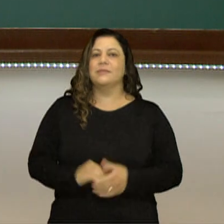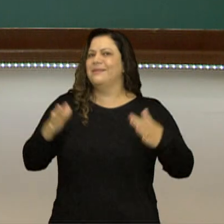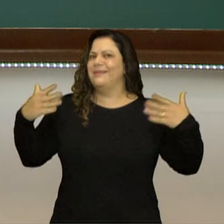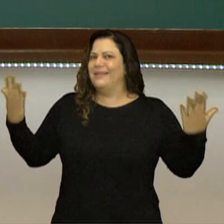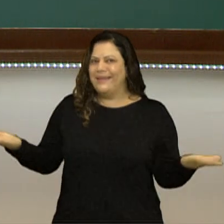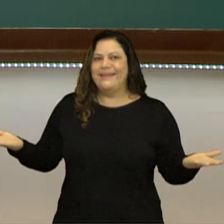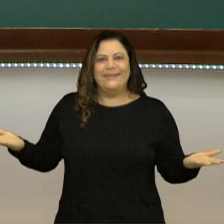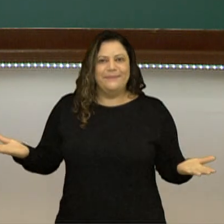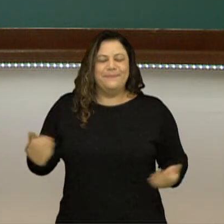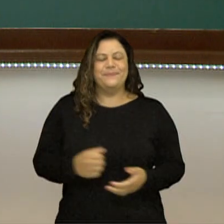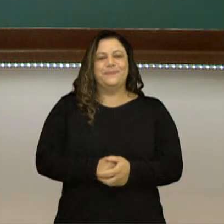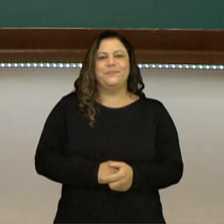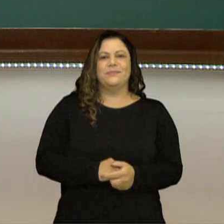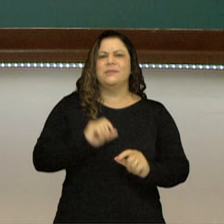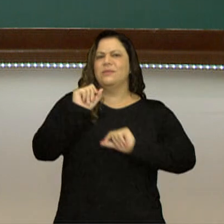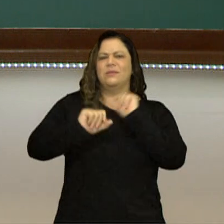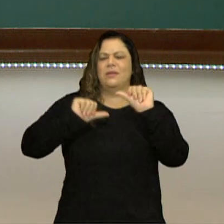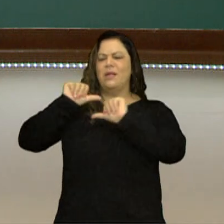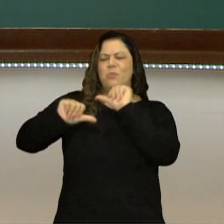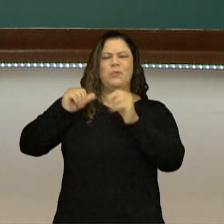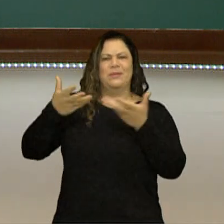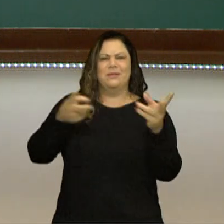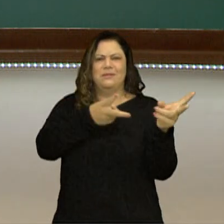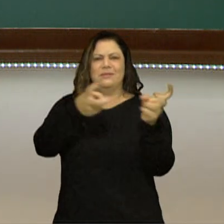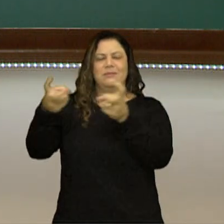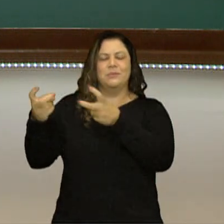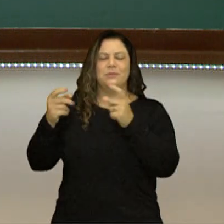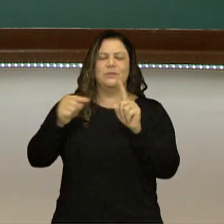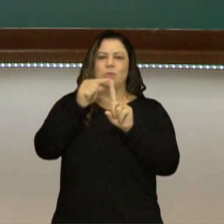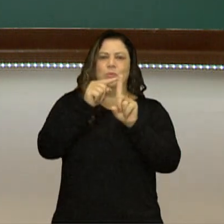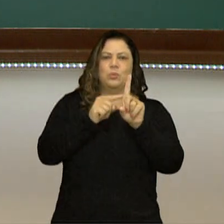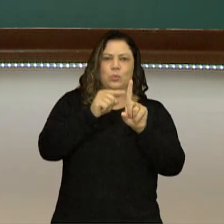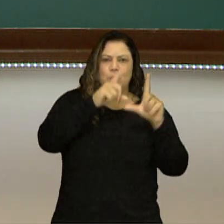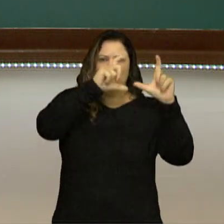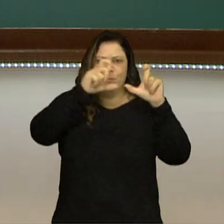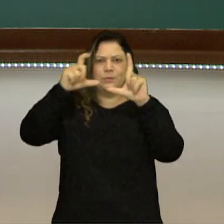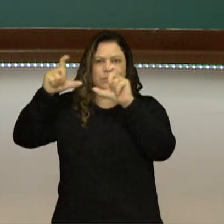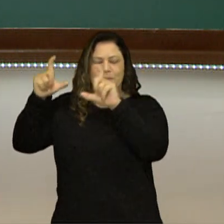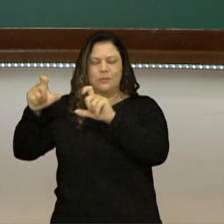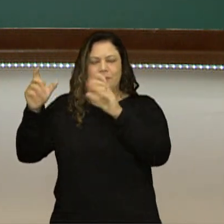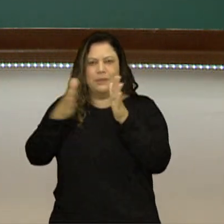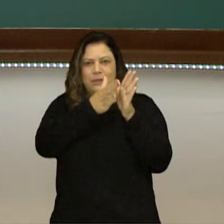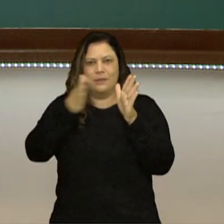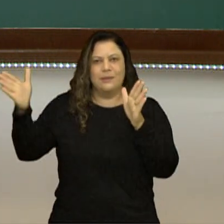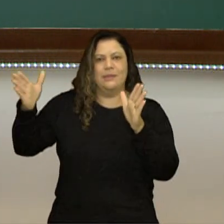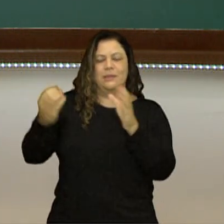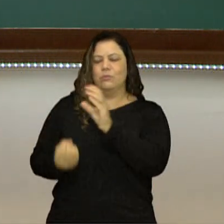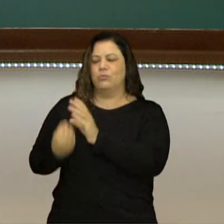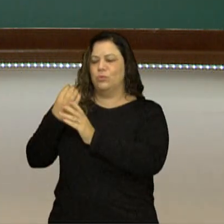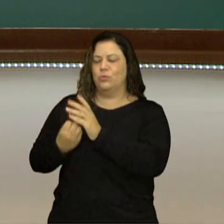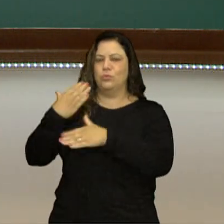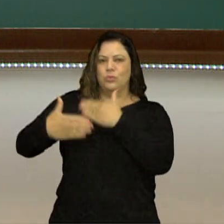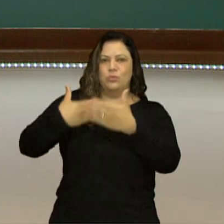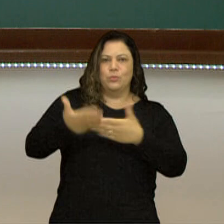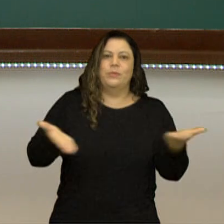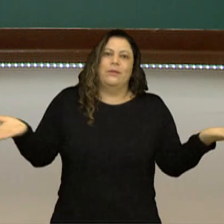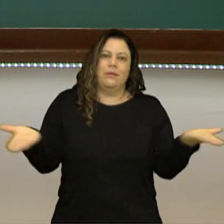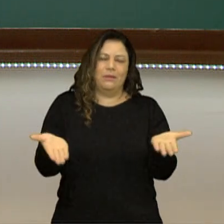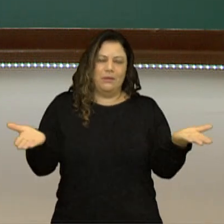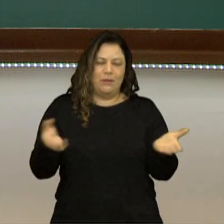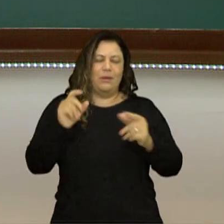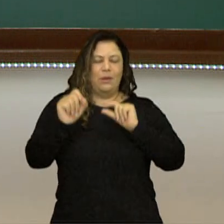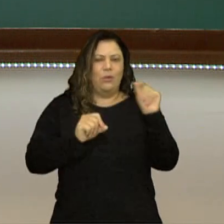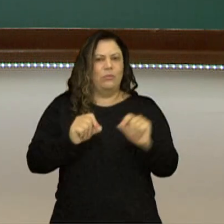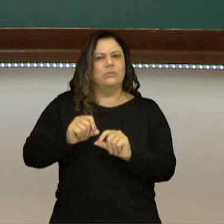E aí, galera? Que mudanças você conseguiu perceber entre os tipos de câmeras fotográficas desde o seu surgimento até a atualidade?